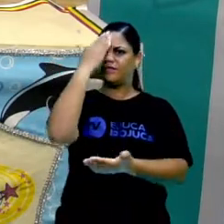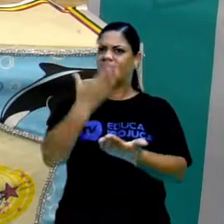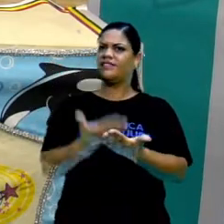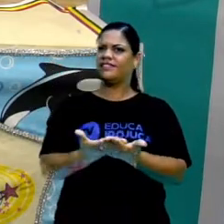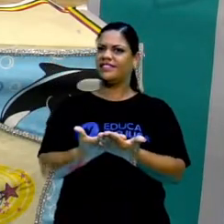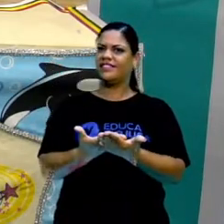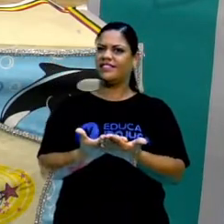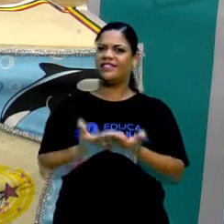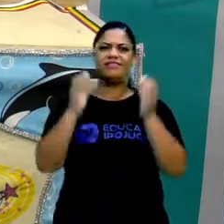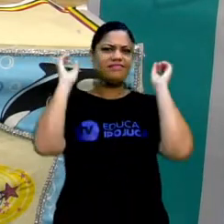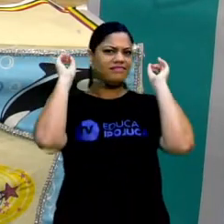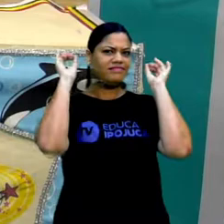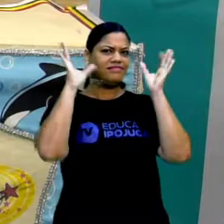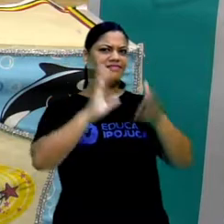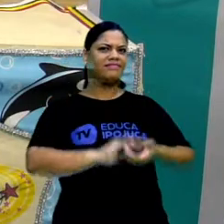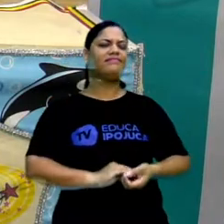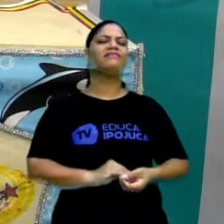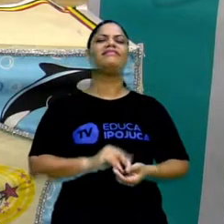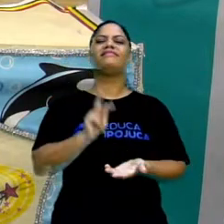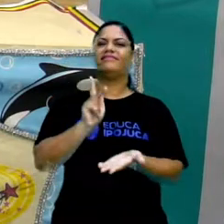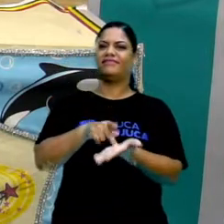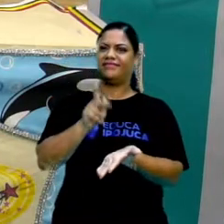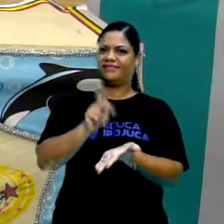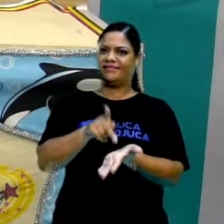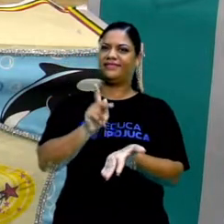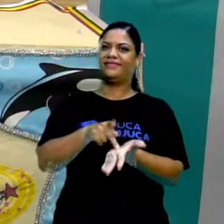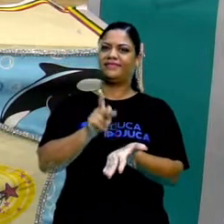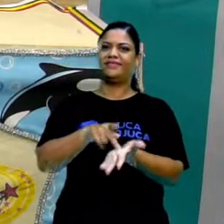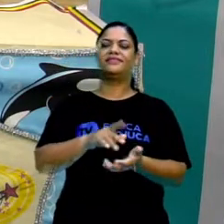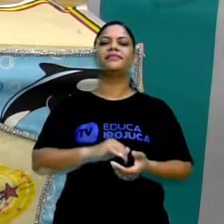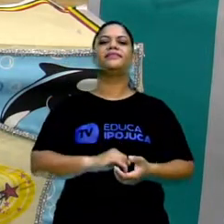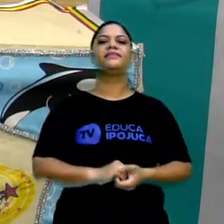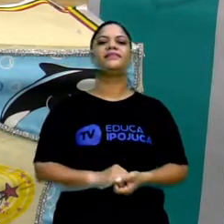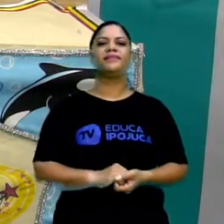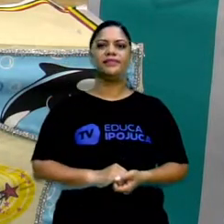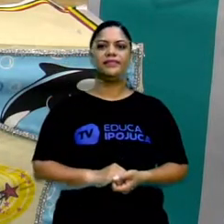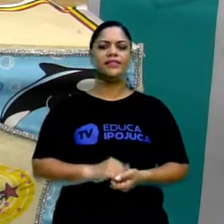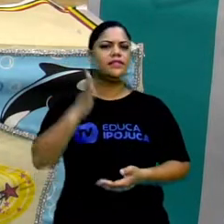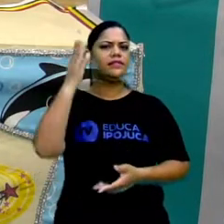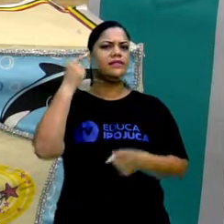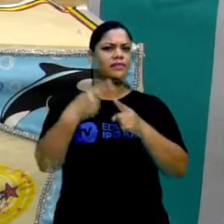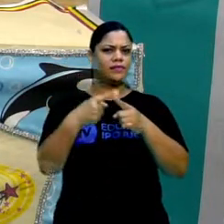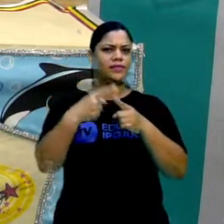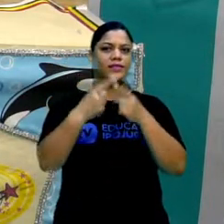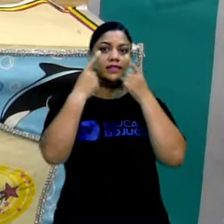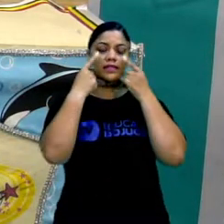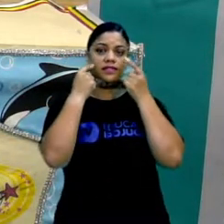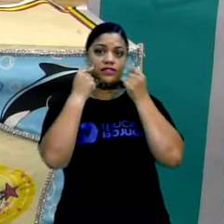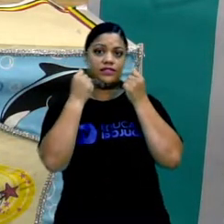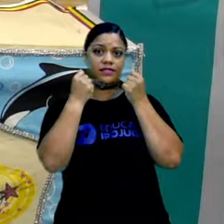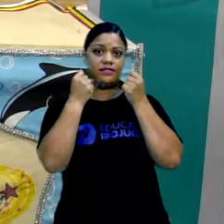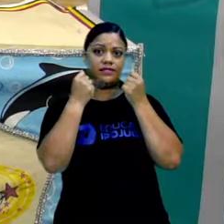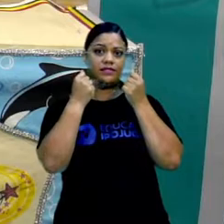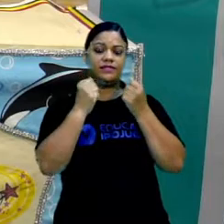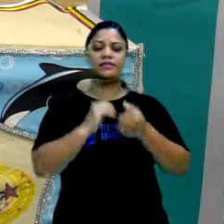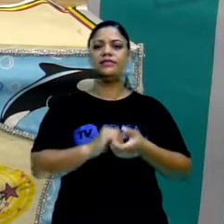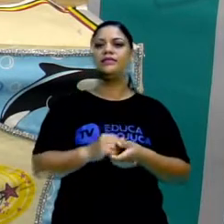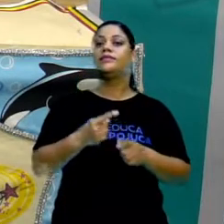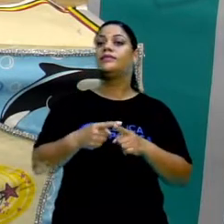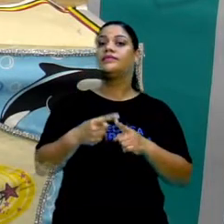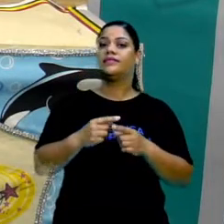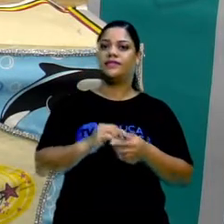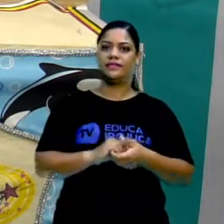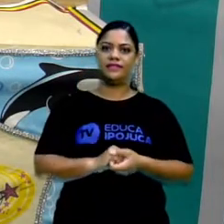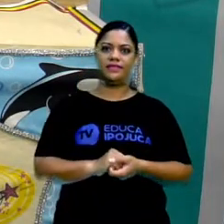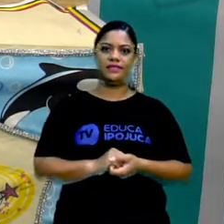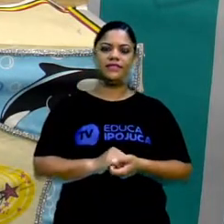acredita? Foi, gente. Ele estava chorando. Tu sabe por que ele estava chorando, leiturinha? Tu sabe?